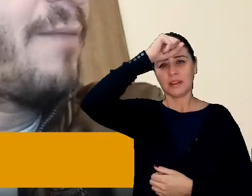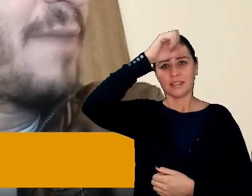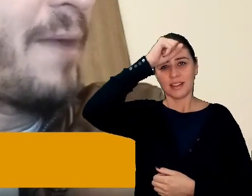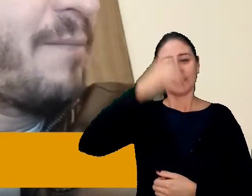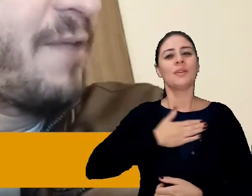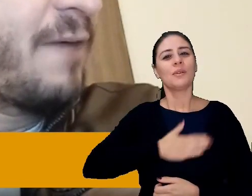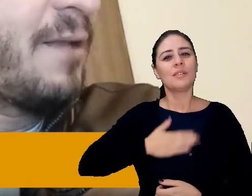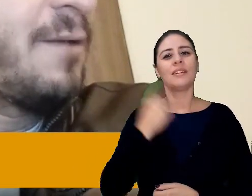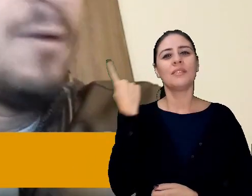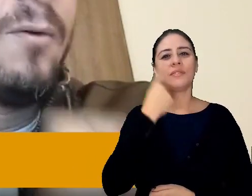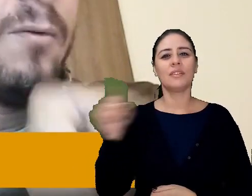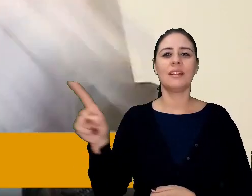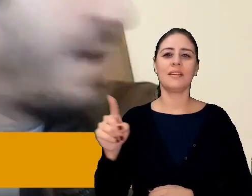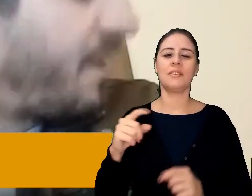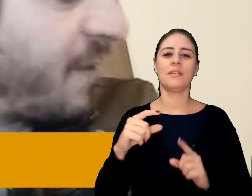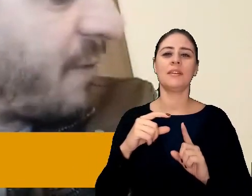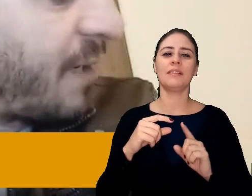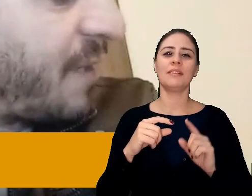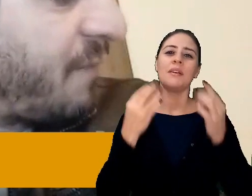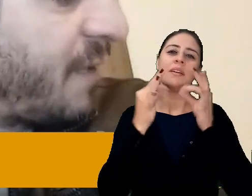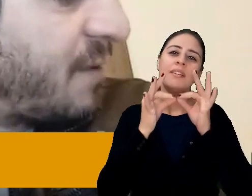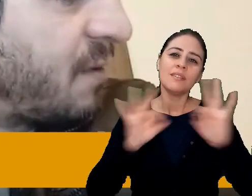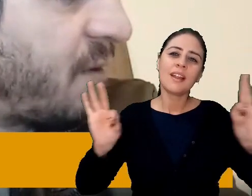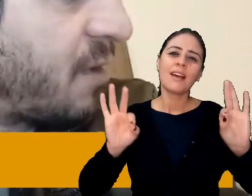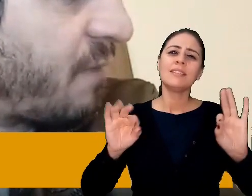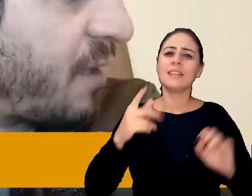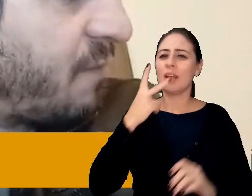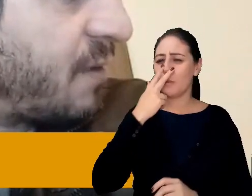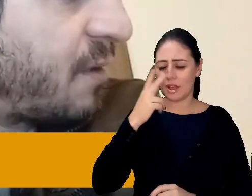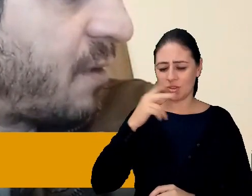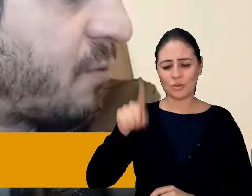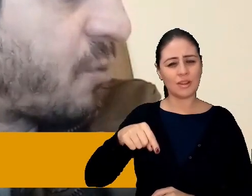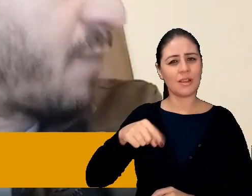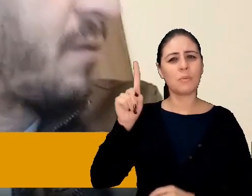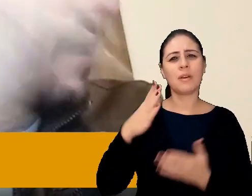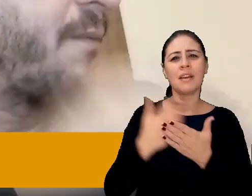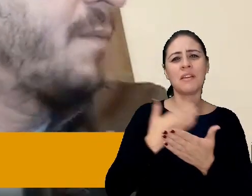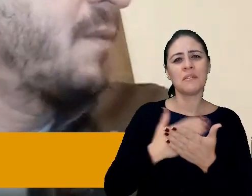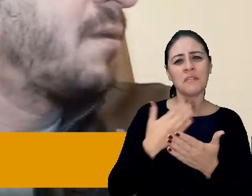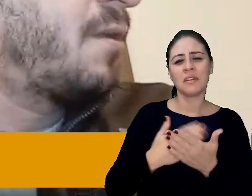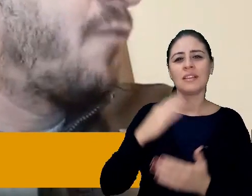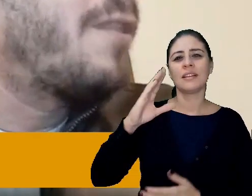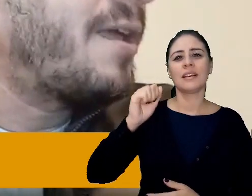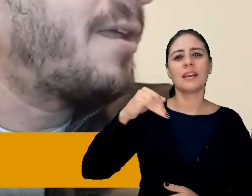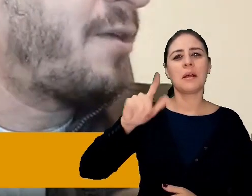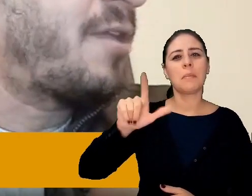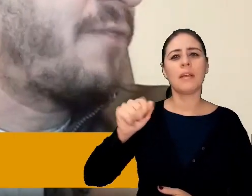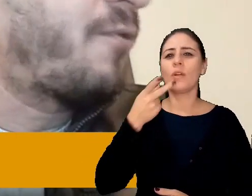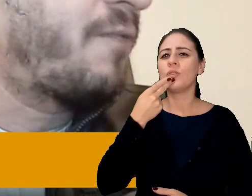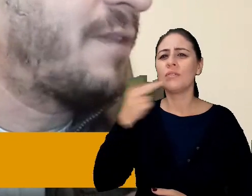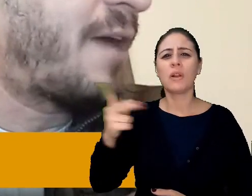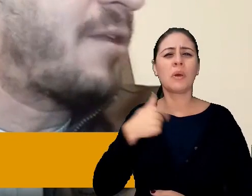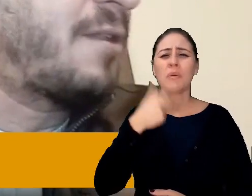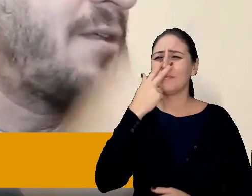encerrar minha fala com uma reflexão que a Camila fez. Eu acho que estava na revista, no Jornal Plural. Eu vou ler aqui, que eu achei que